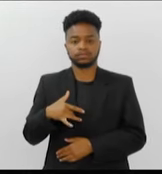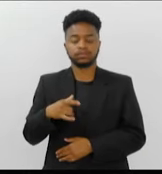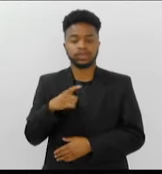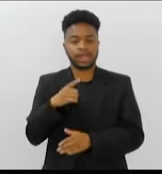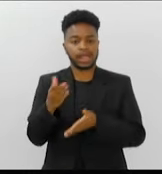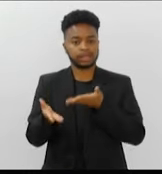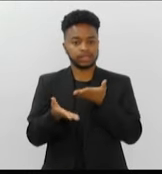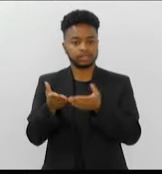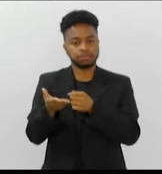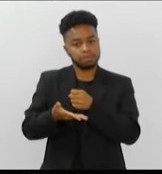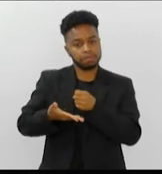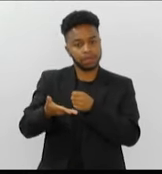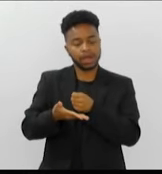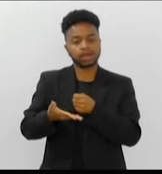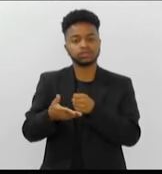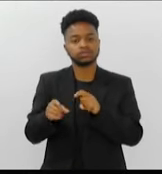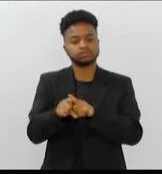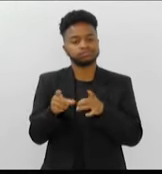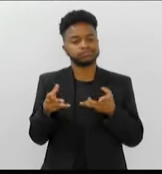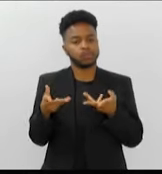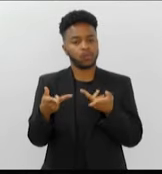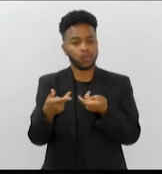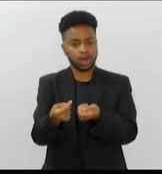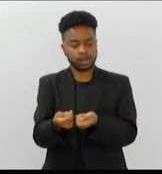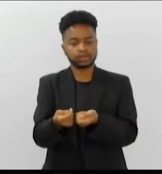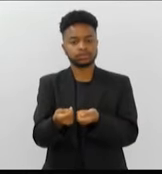atendimento primário com excelência